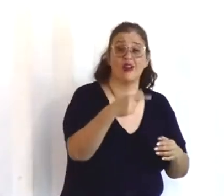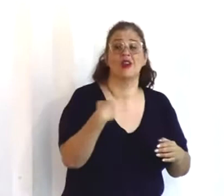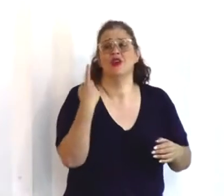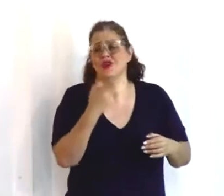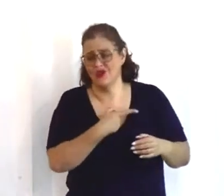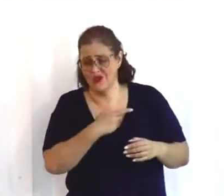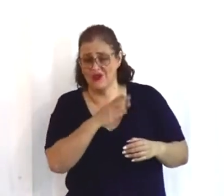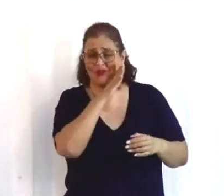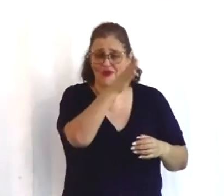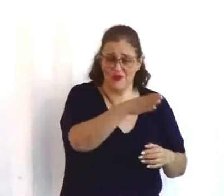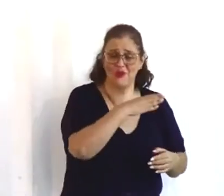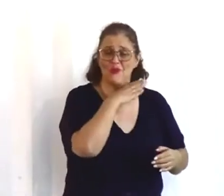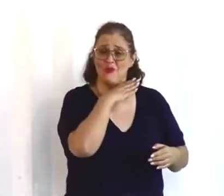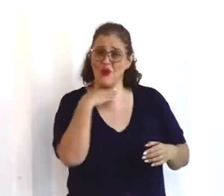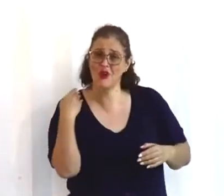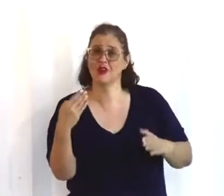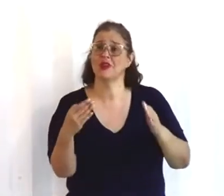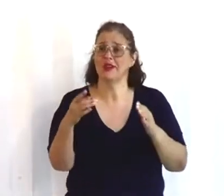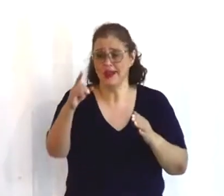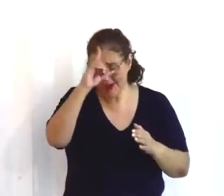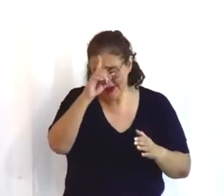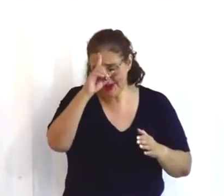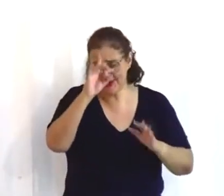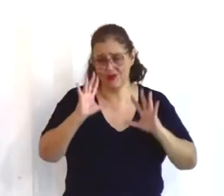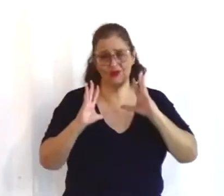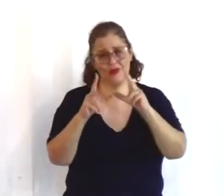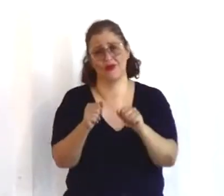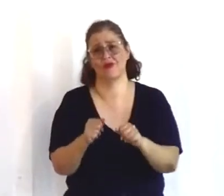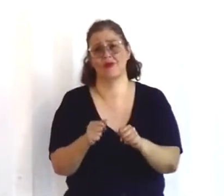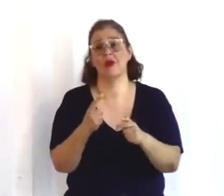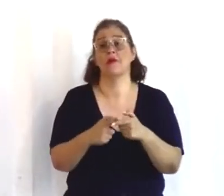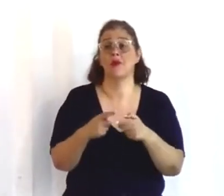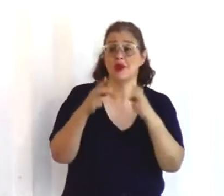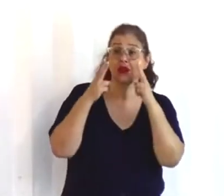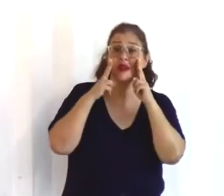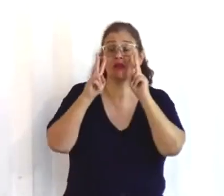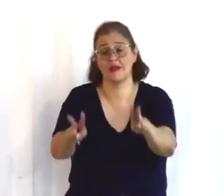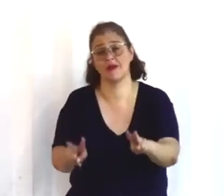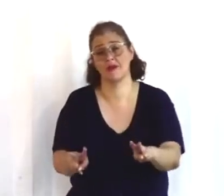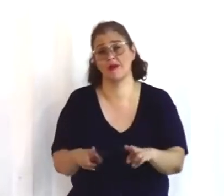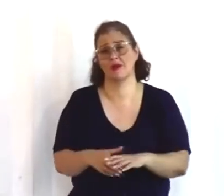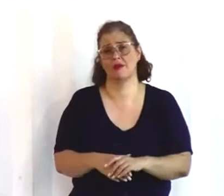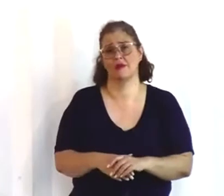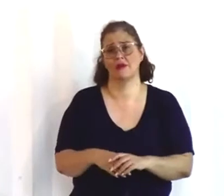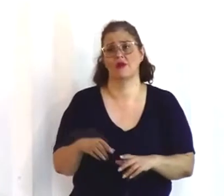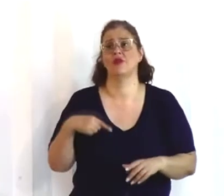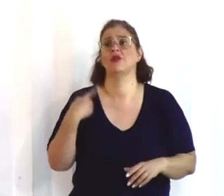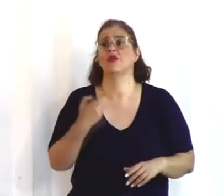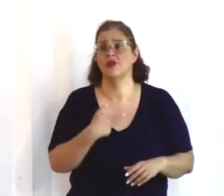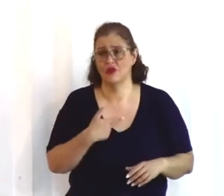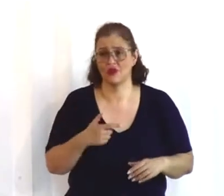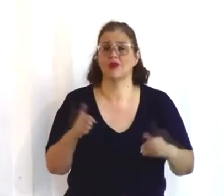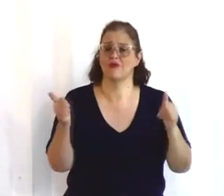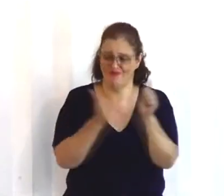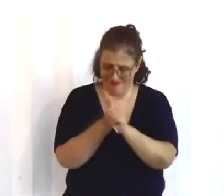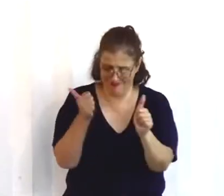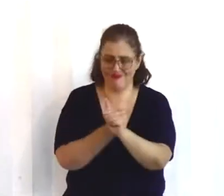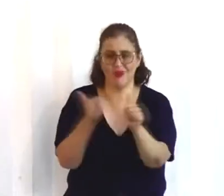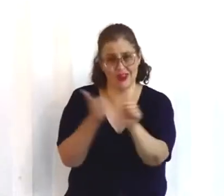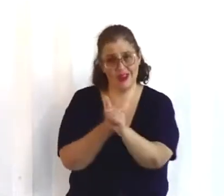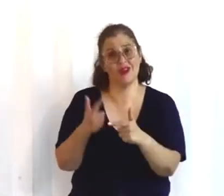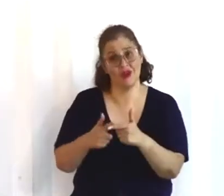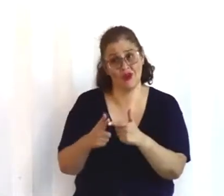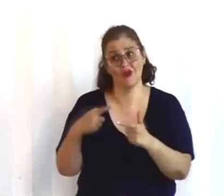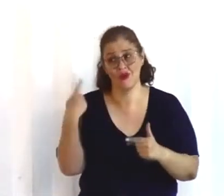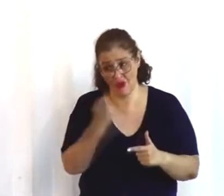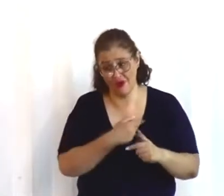como ovelhas para o matadouro, por causa do Evangelho, por causa do testemunho, seremos odiados e seremos perseguidos. Mas se